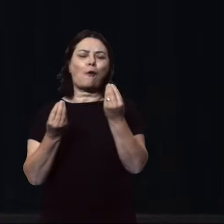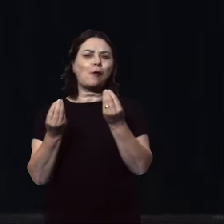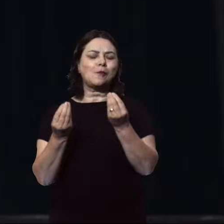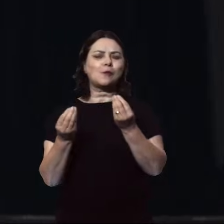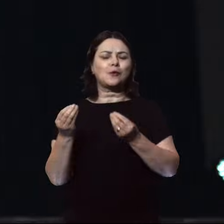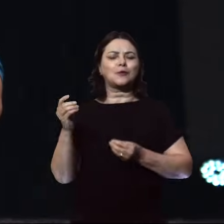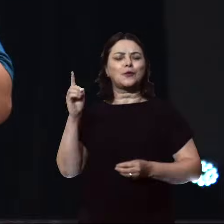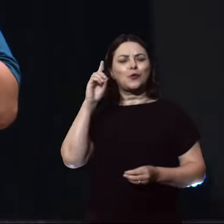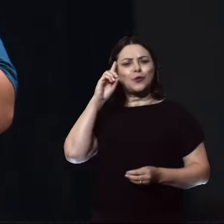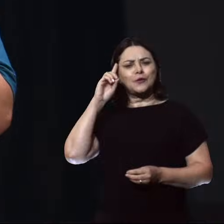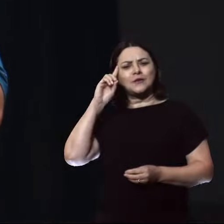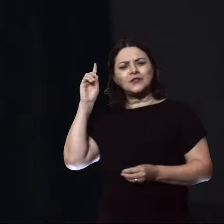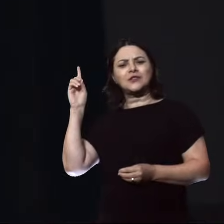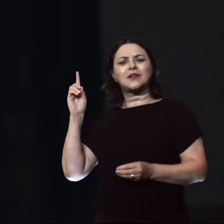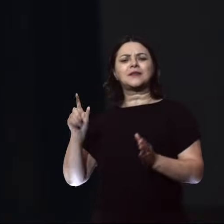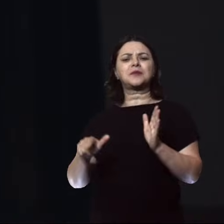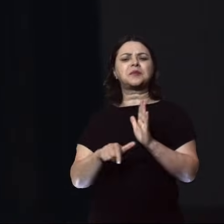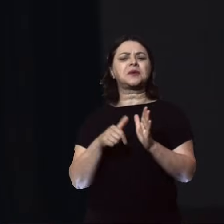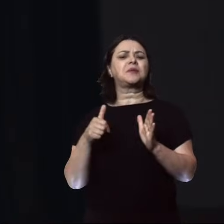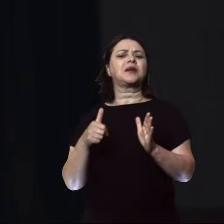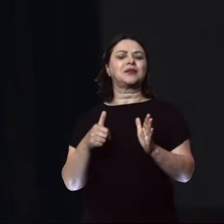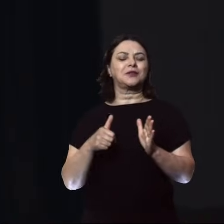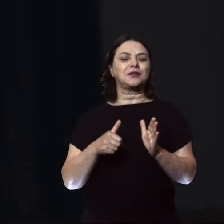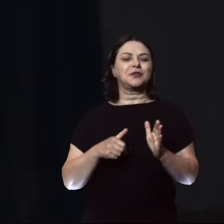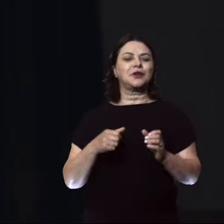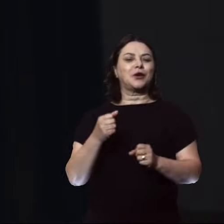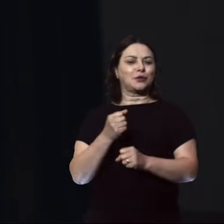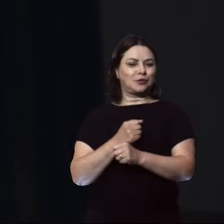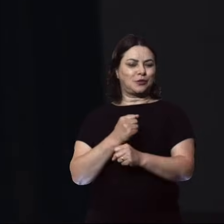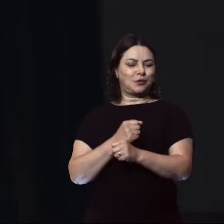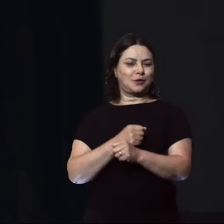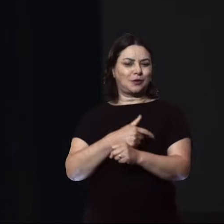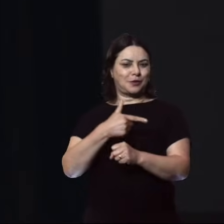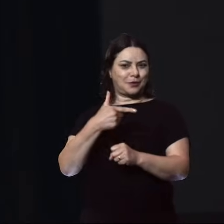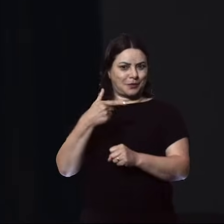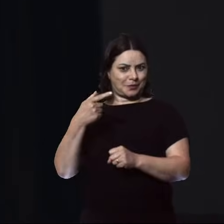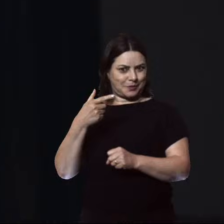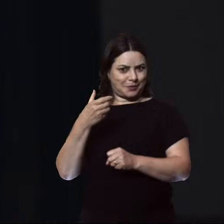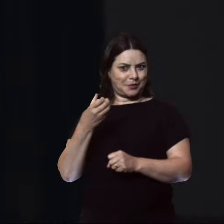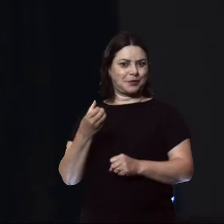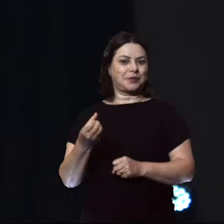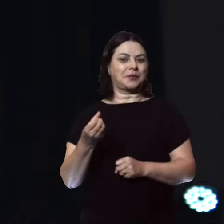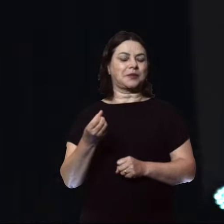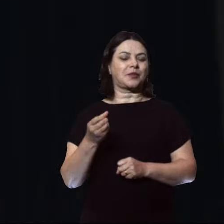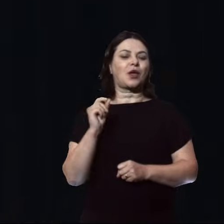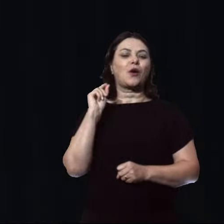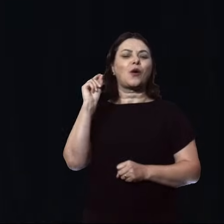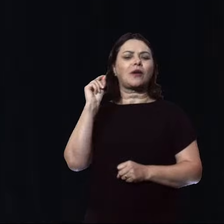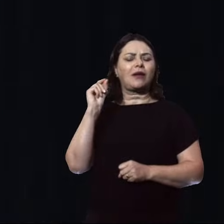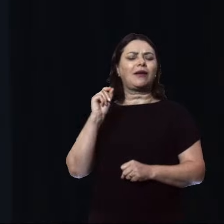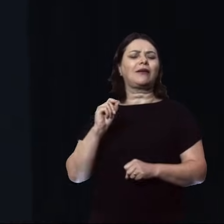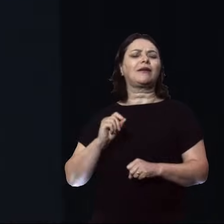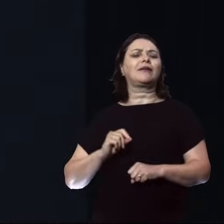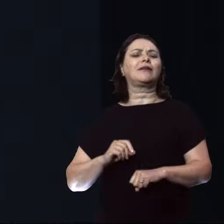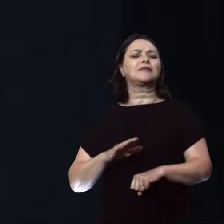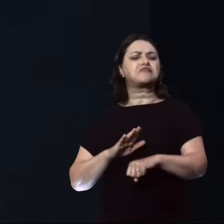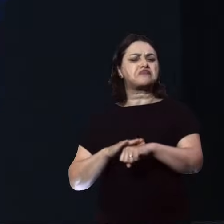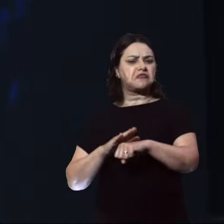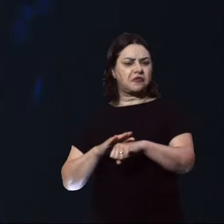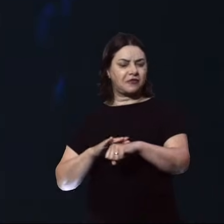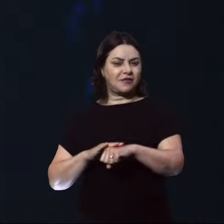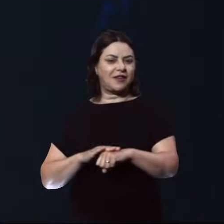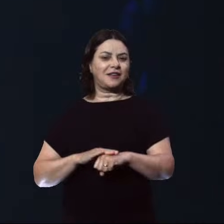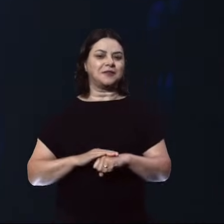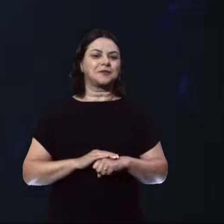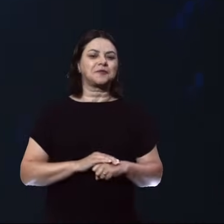O que você fez na vida com Deus que você nunca talvez tenha feito na sua vida? Ou o que você fez que continua